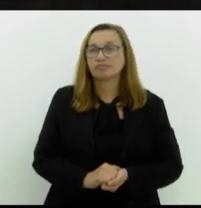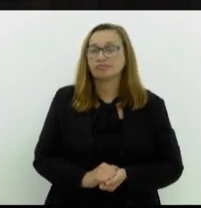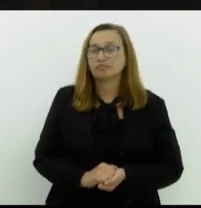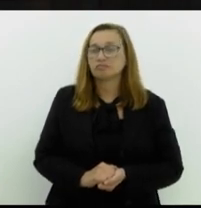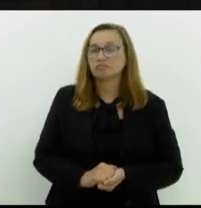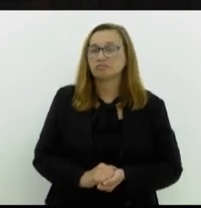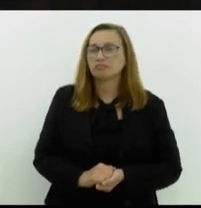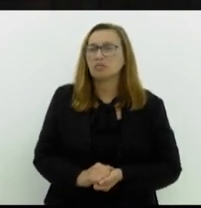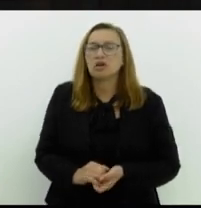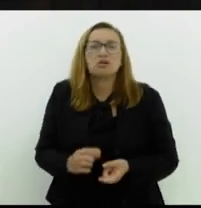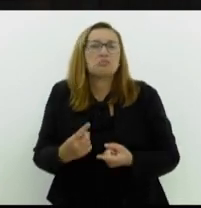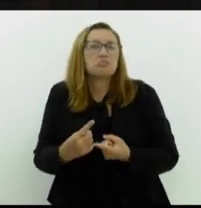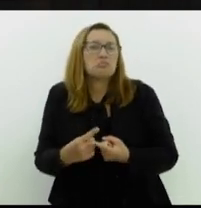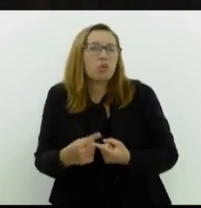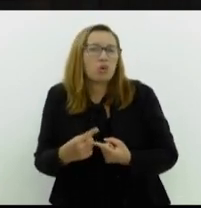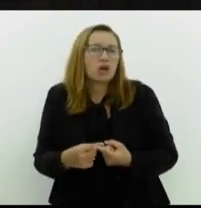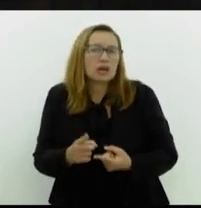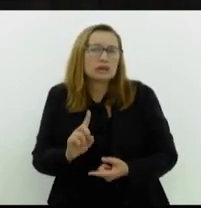Por que que não cumpriu?